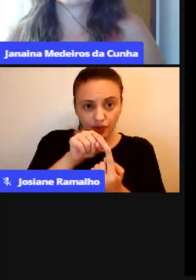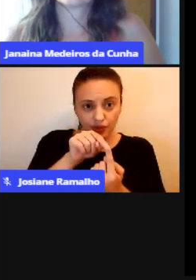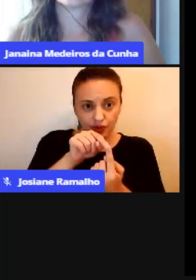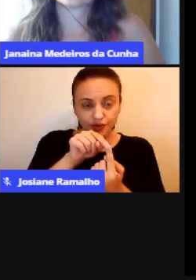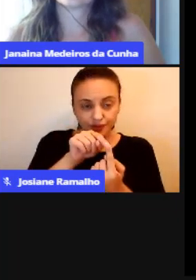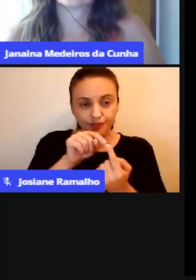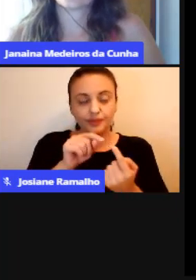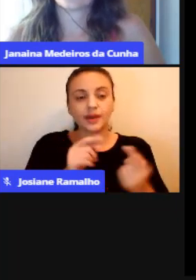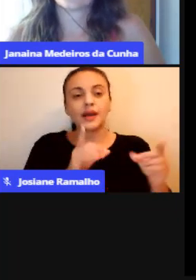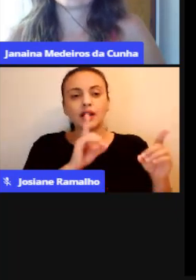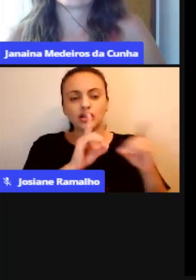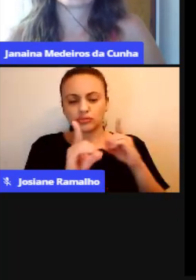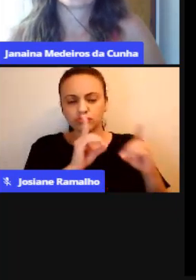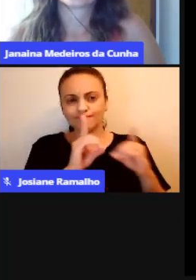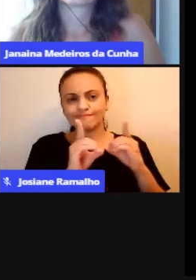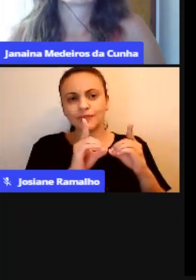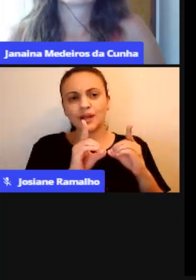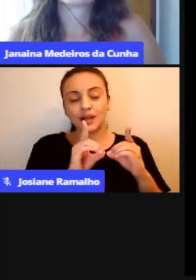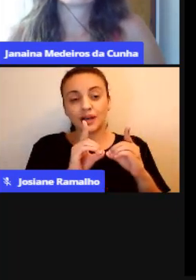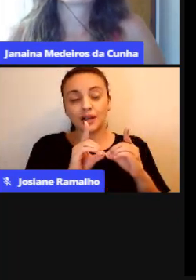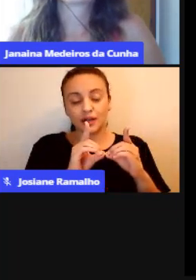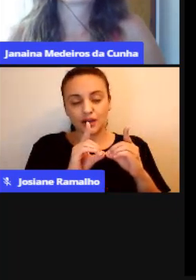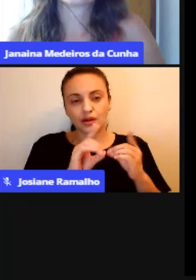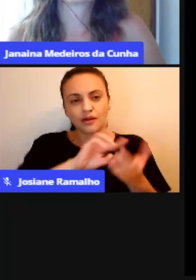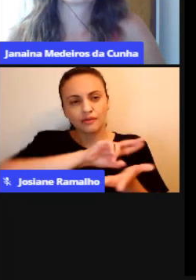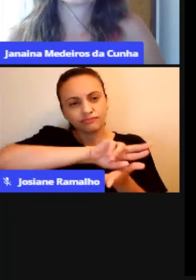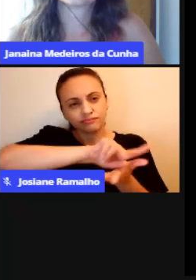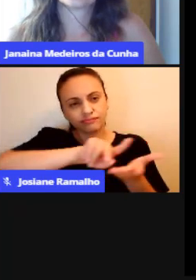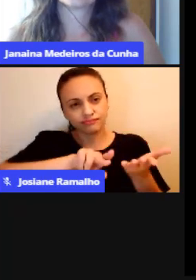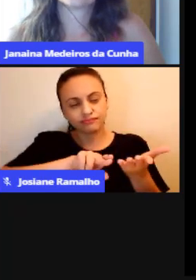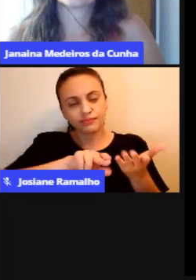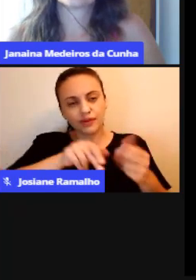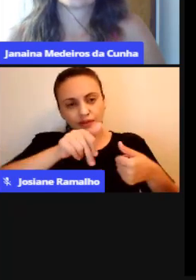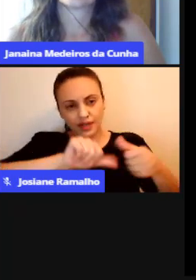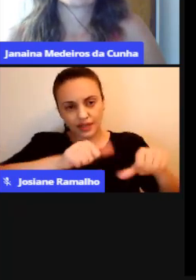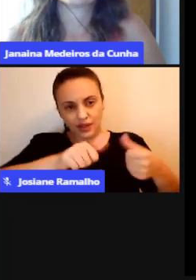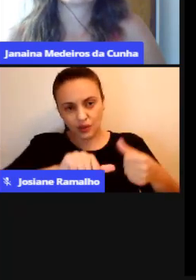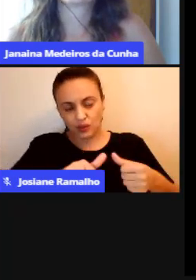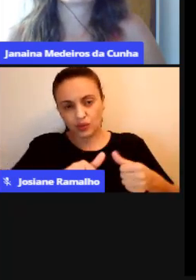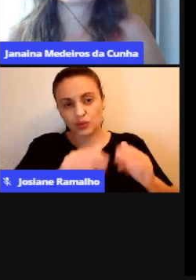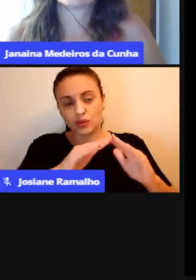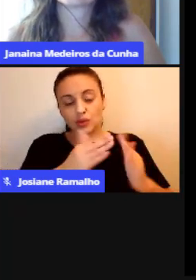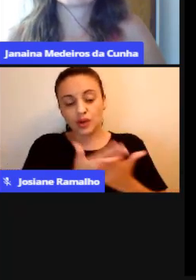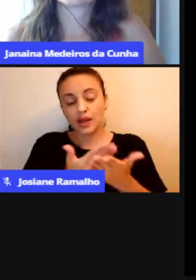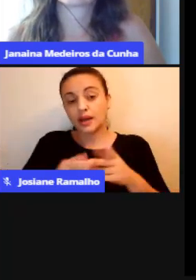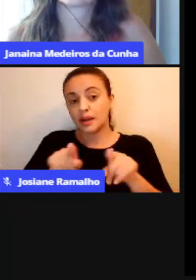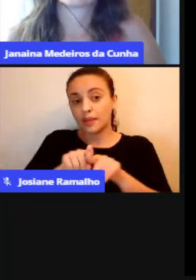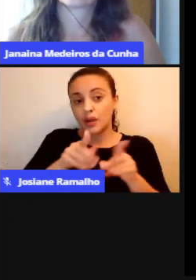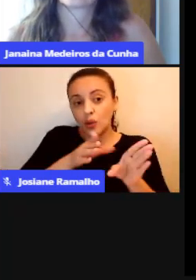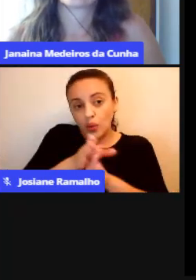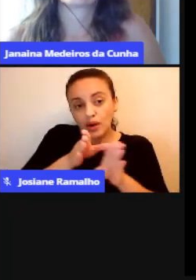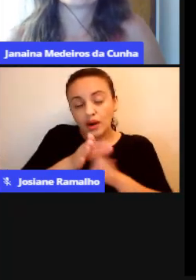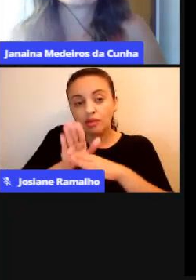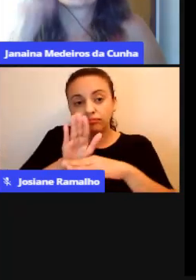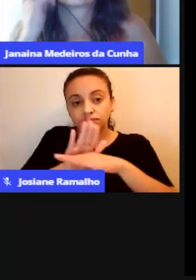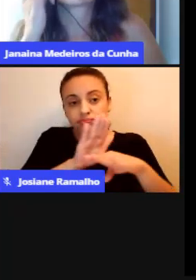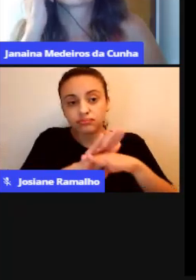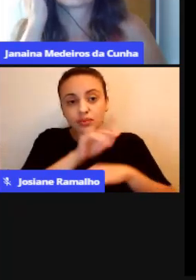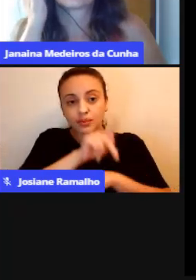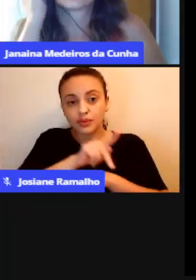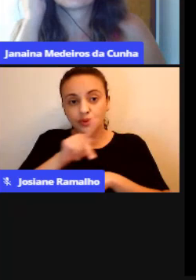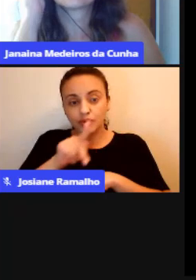tipos de avaliação escolar, bem como auxiliar os docentes neste processo,